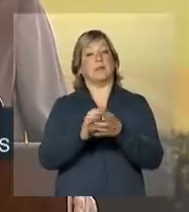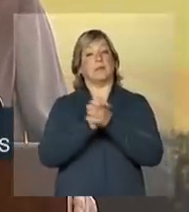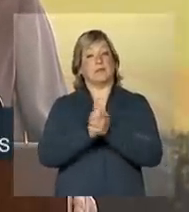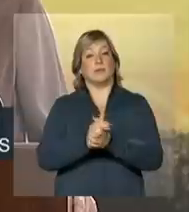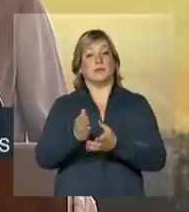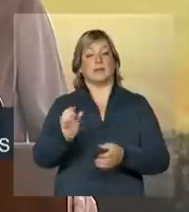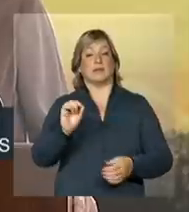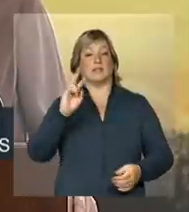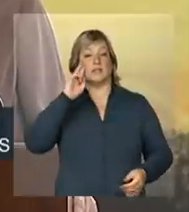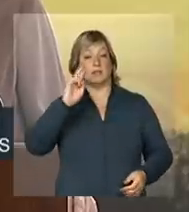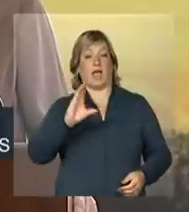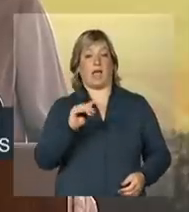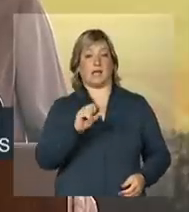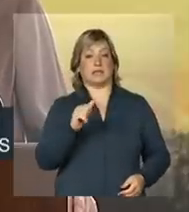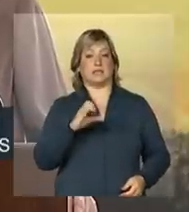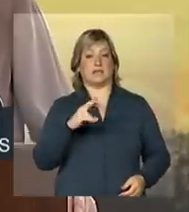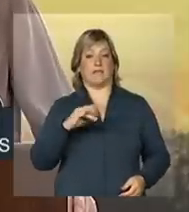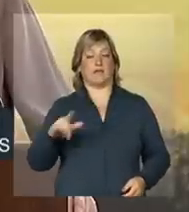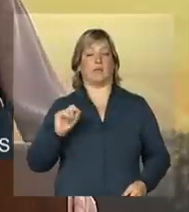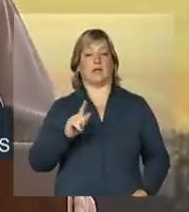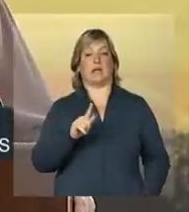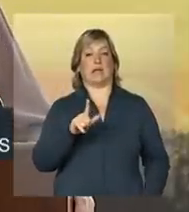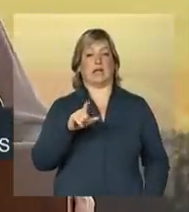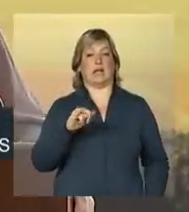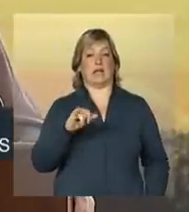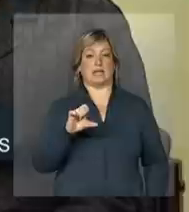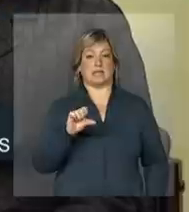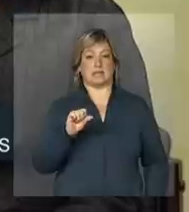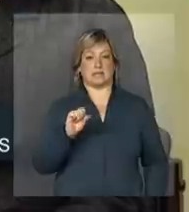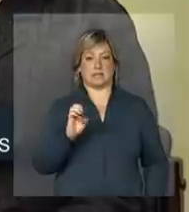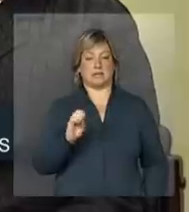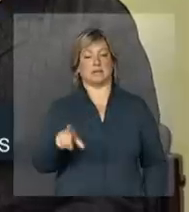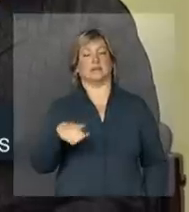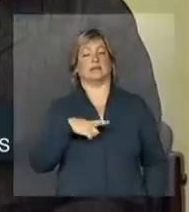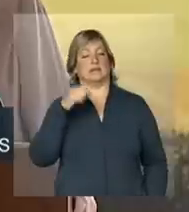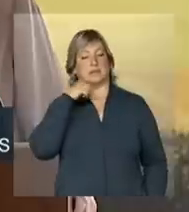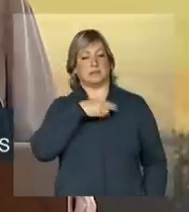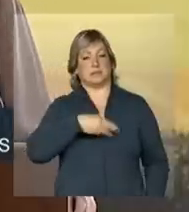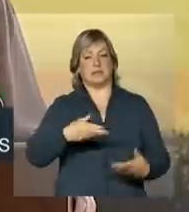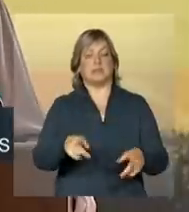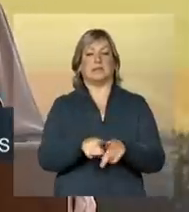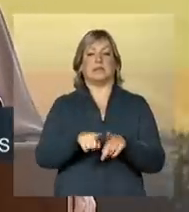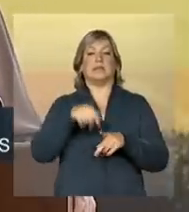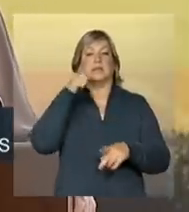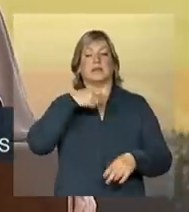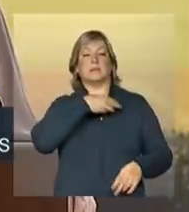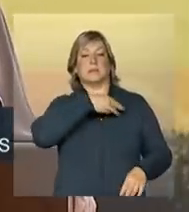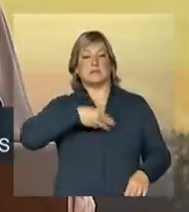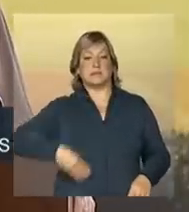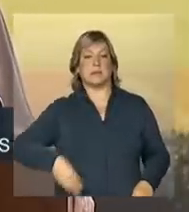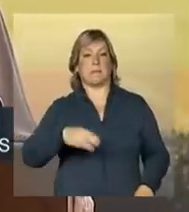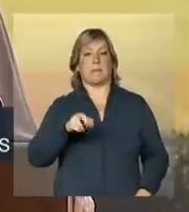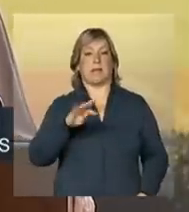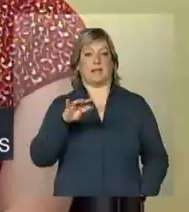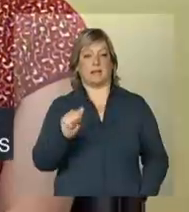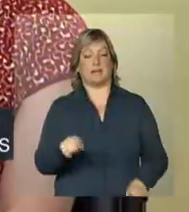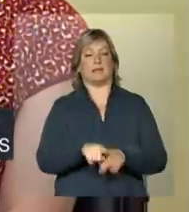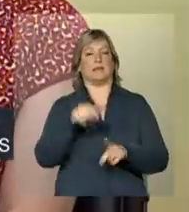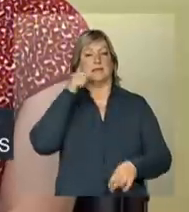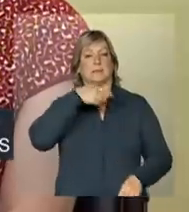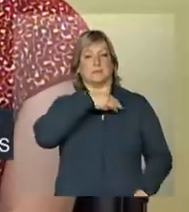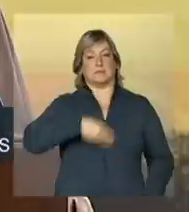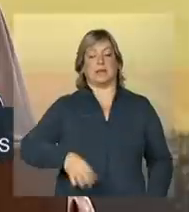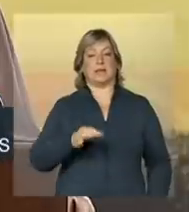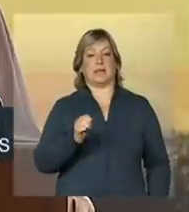ministra chefe da casa civil hof ministra da cultura Marta suplici a ministra